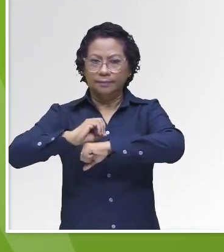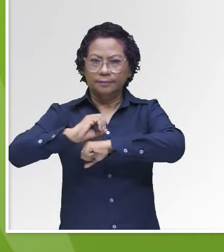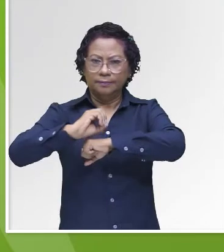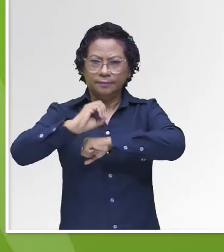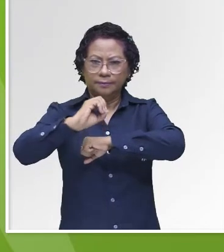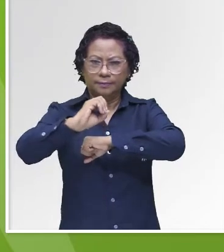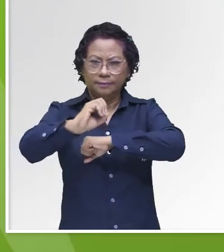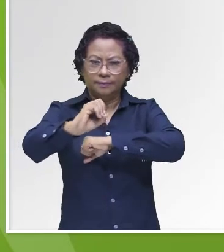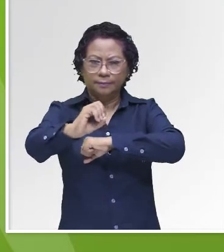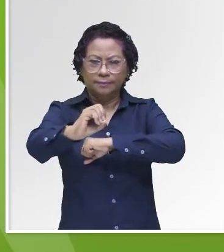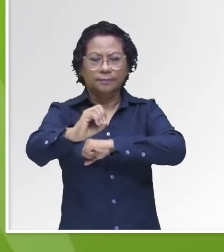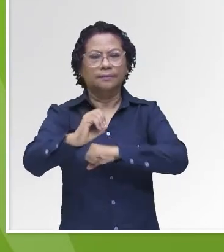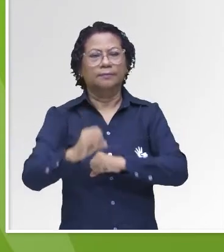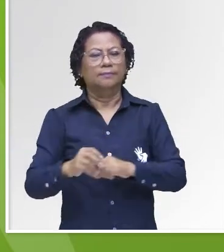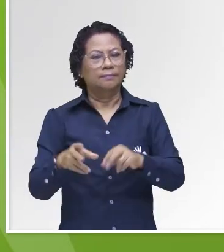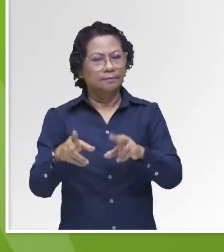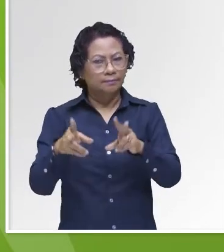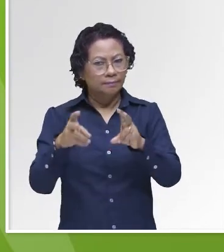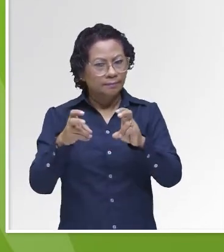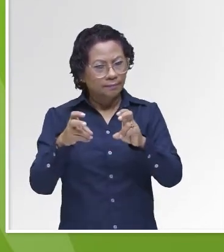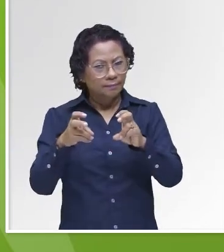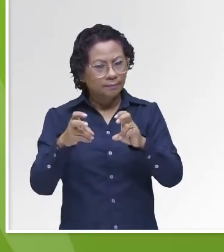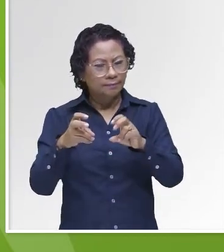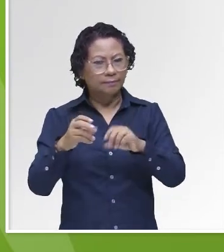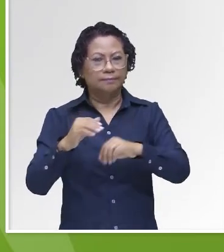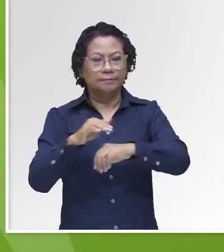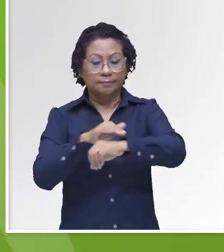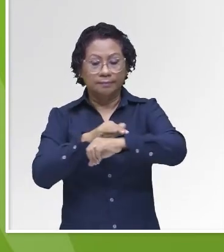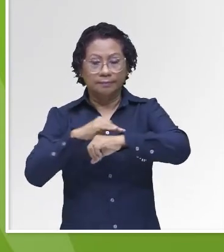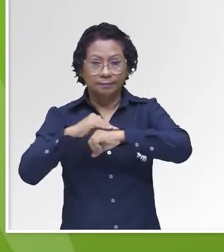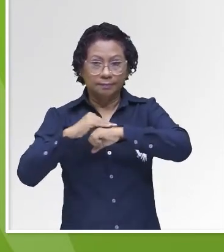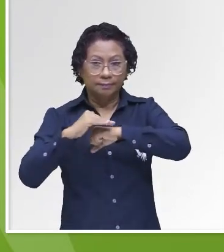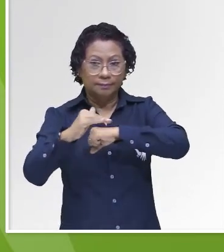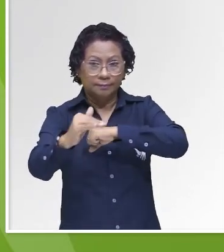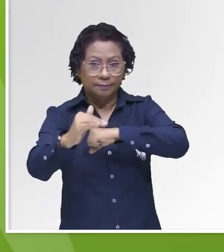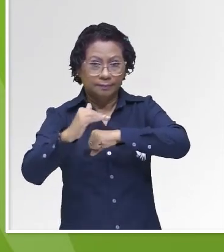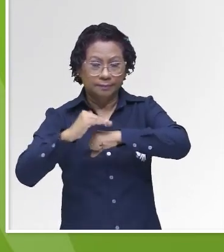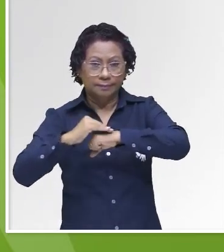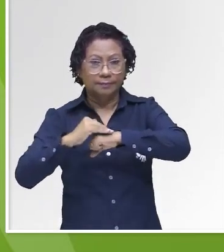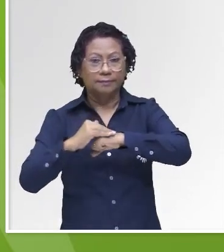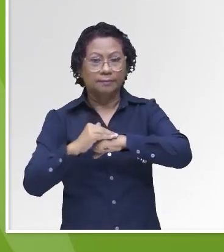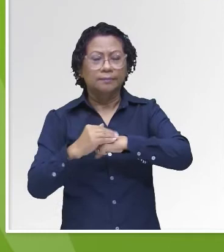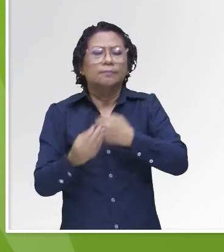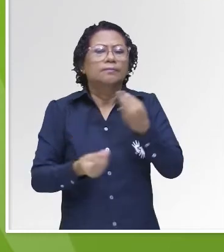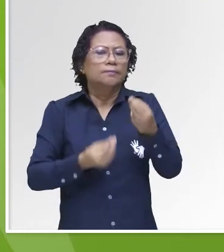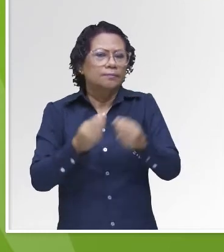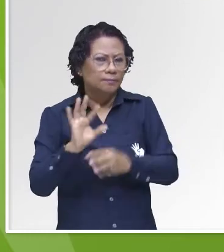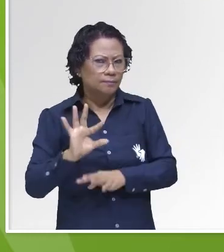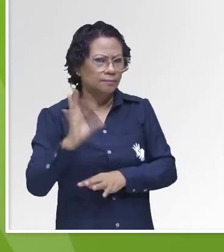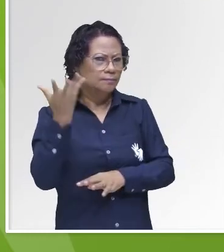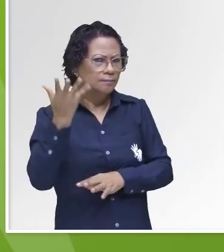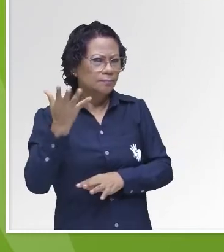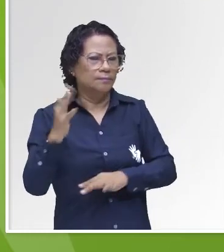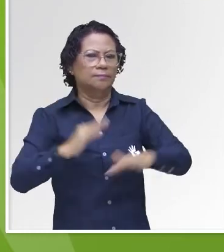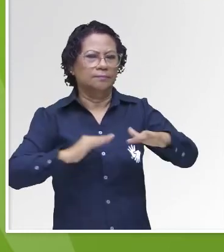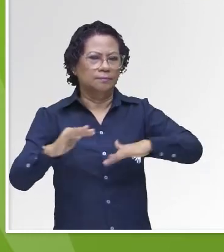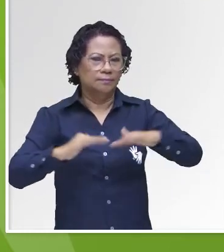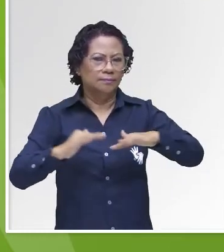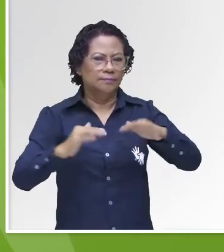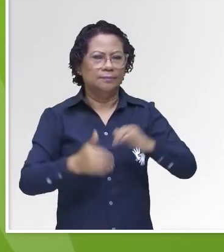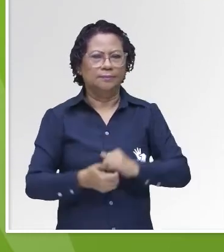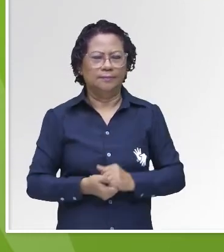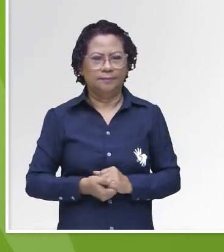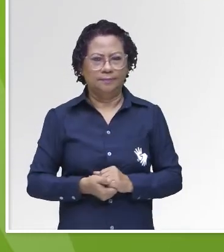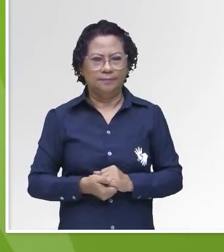de inclinação em relação ao solo. Beleza, nós vamos já ver como se dá esse movimento.